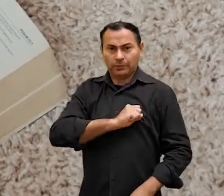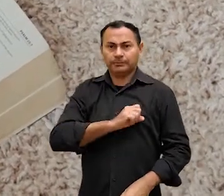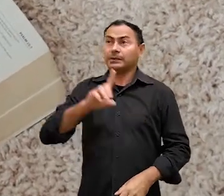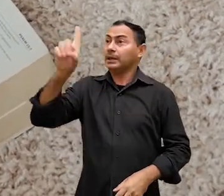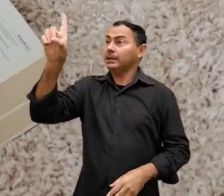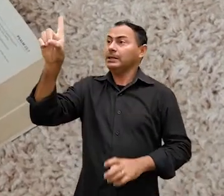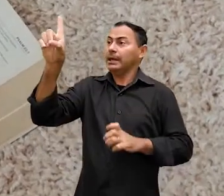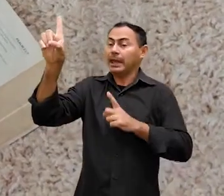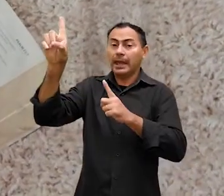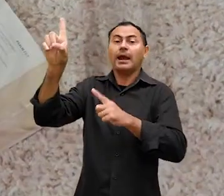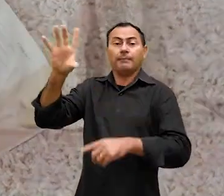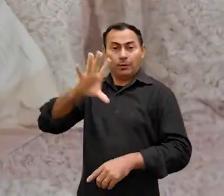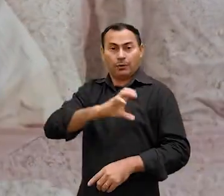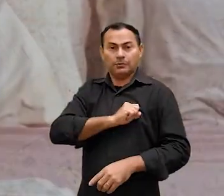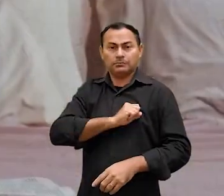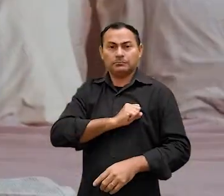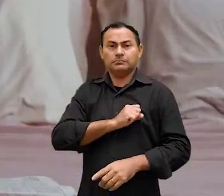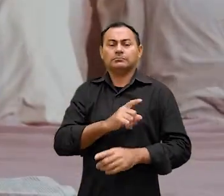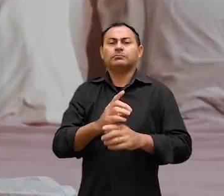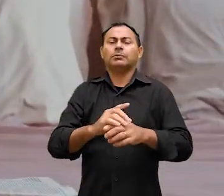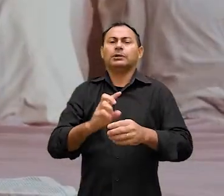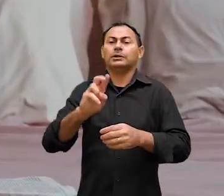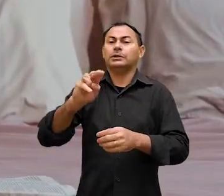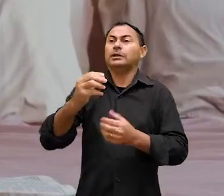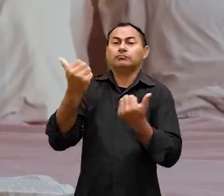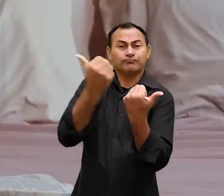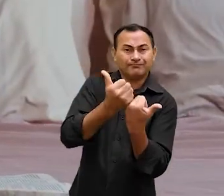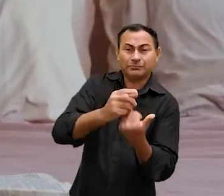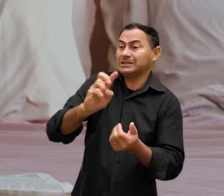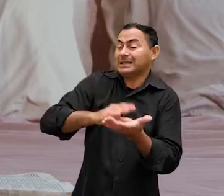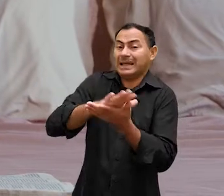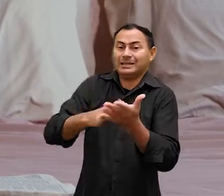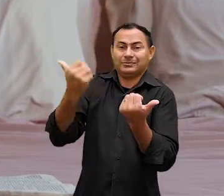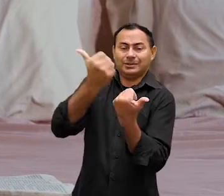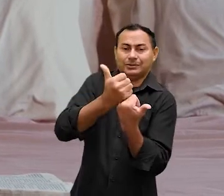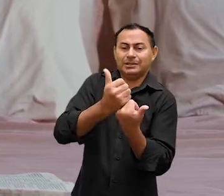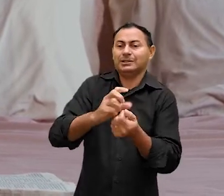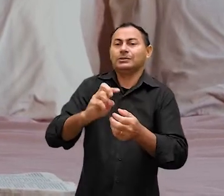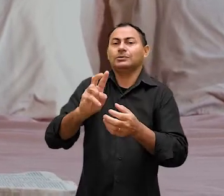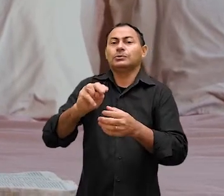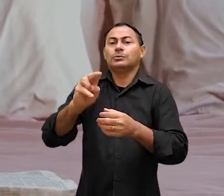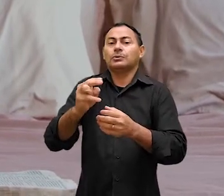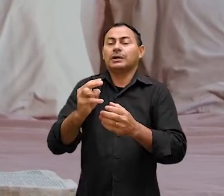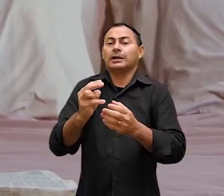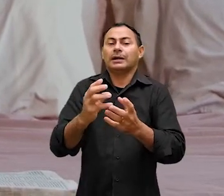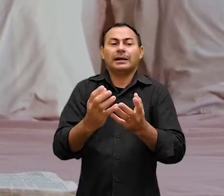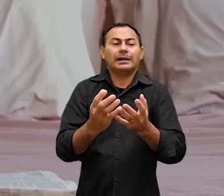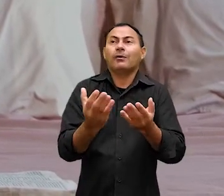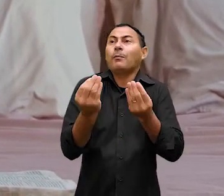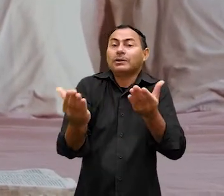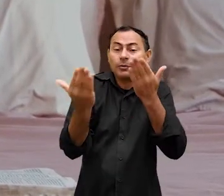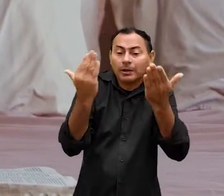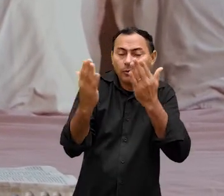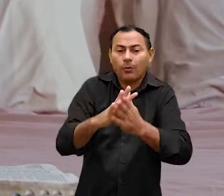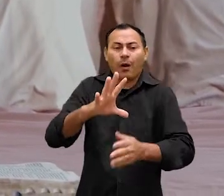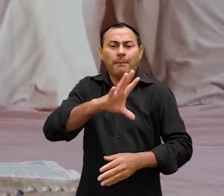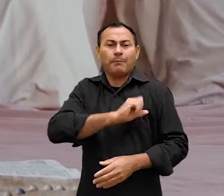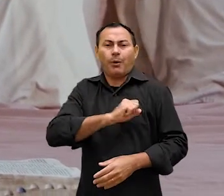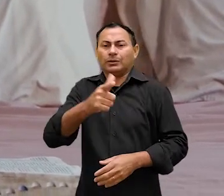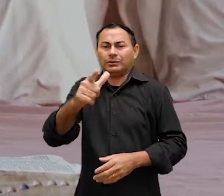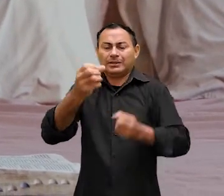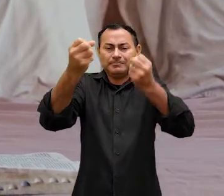é. E por isso ele é insubstituível e incomparável. O amor é indescritível porque